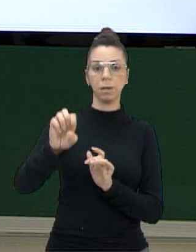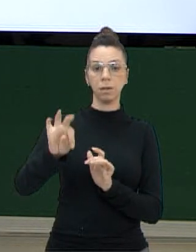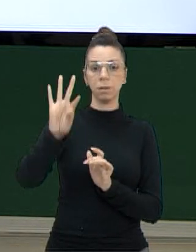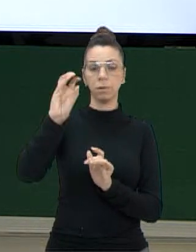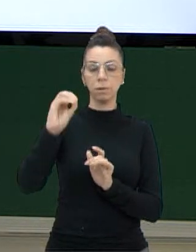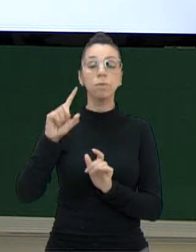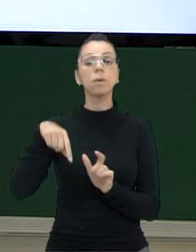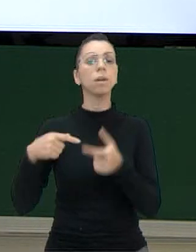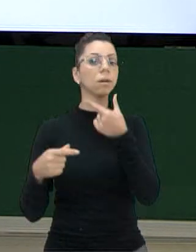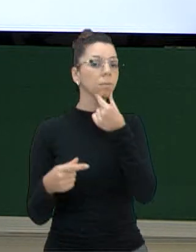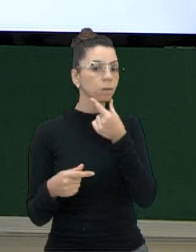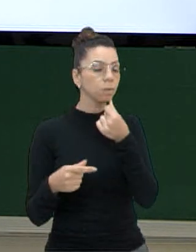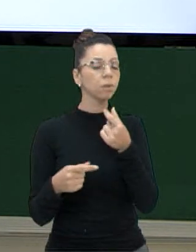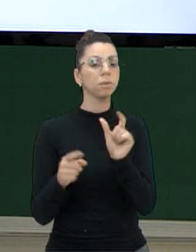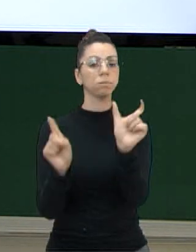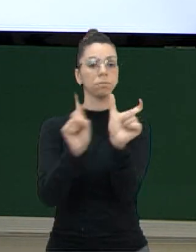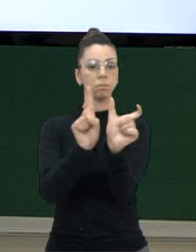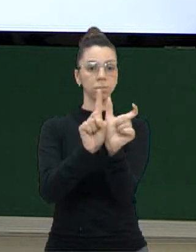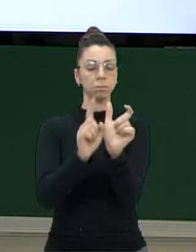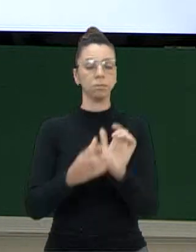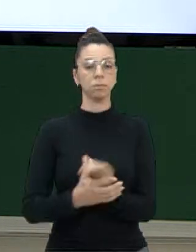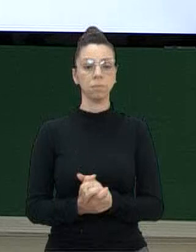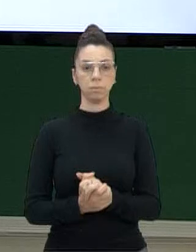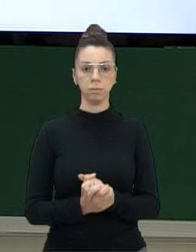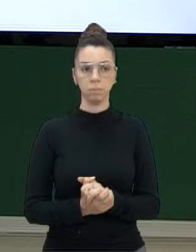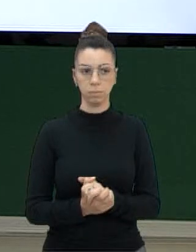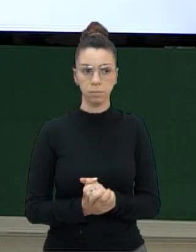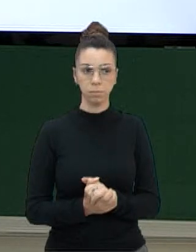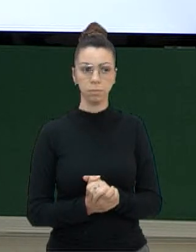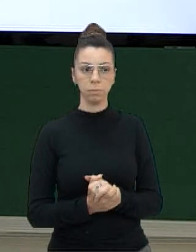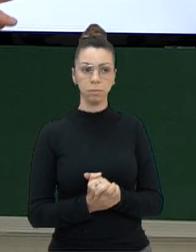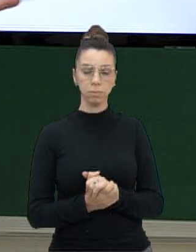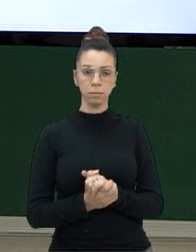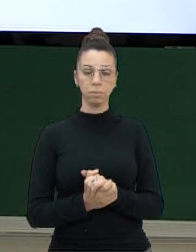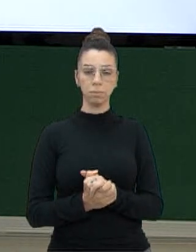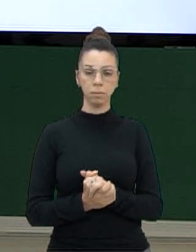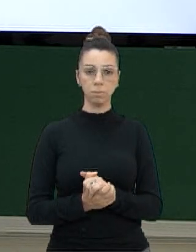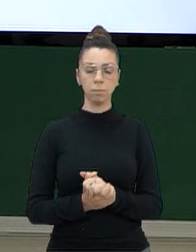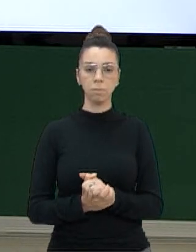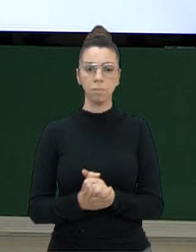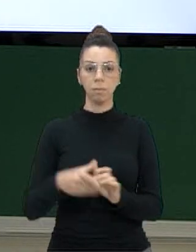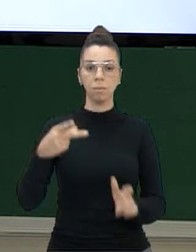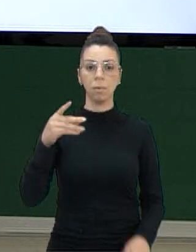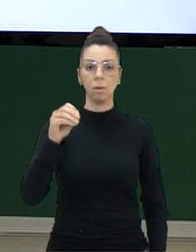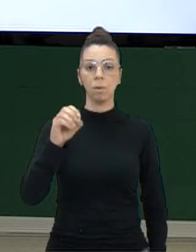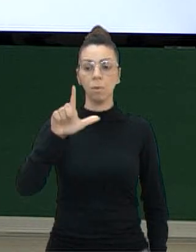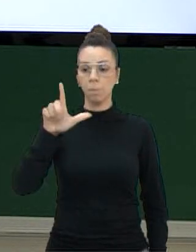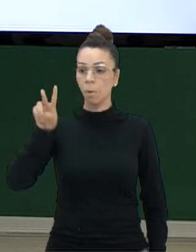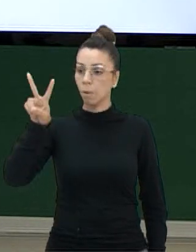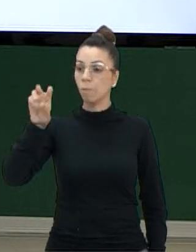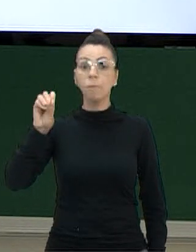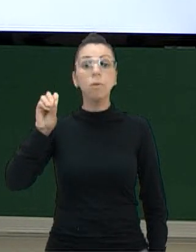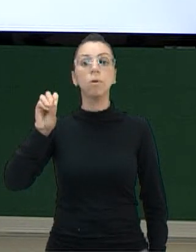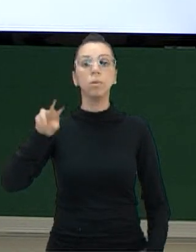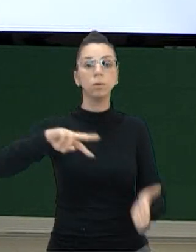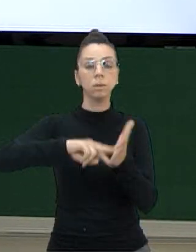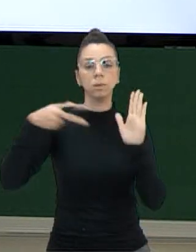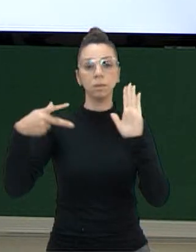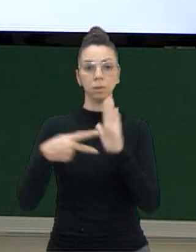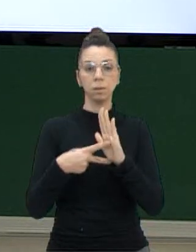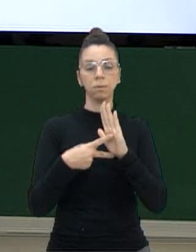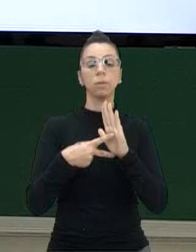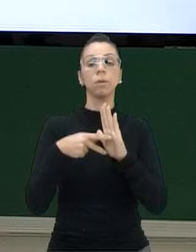a um carro de piedra para limpar el polvo, para limpar o pó. Polvo, pó. Sim?